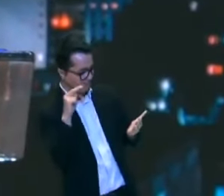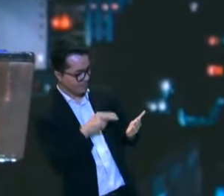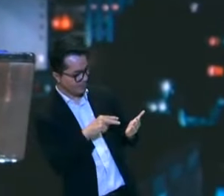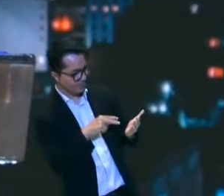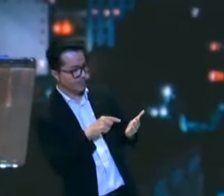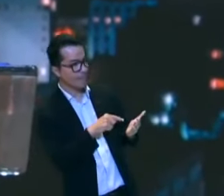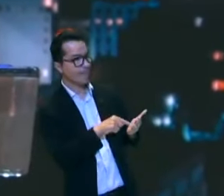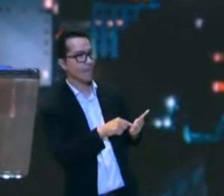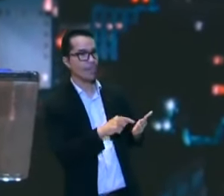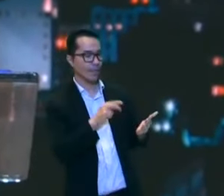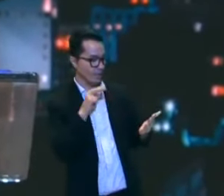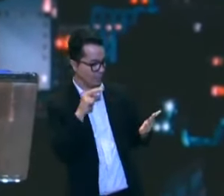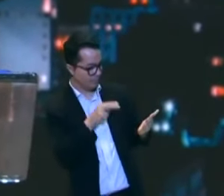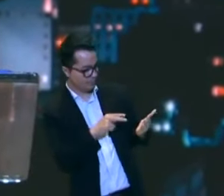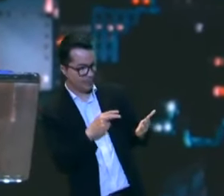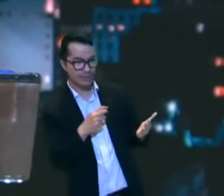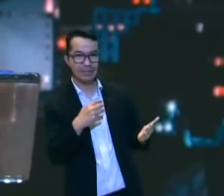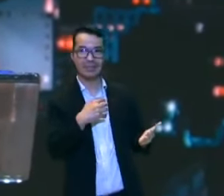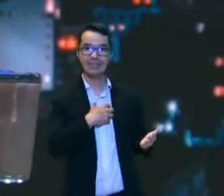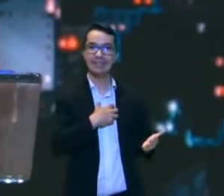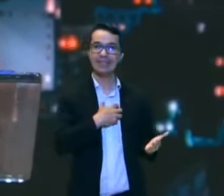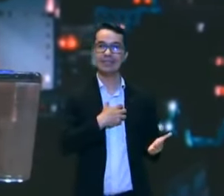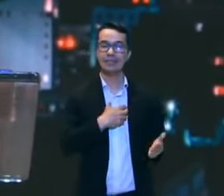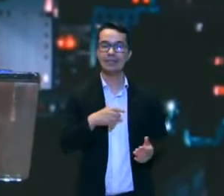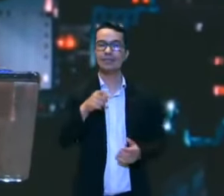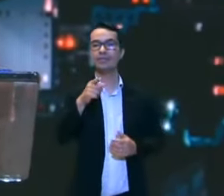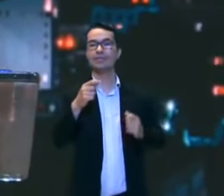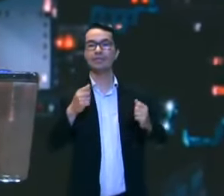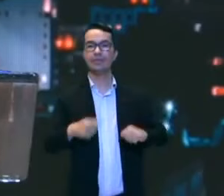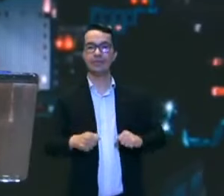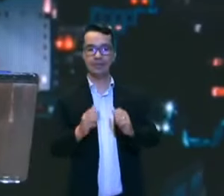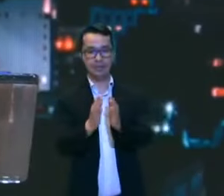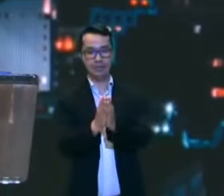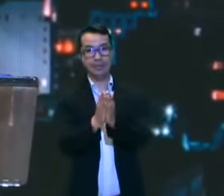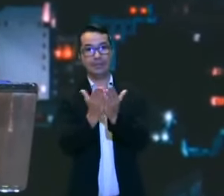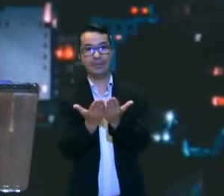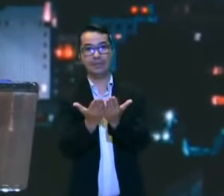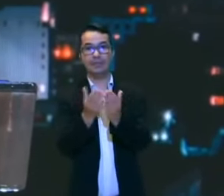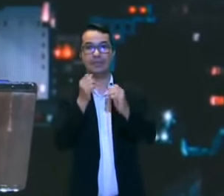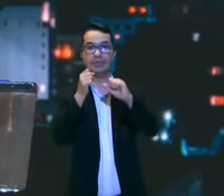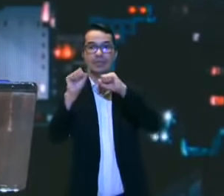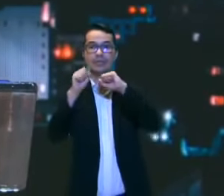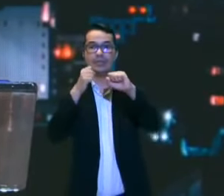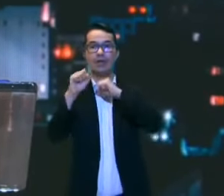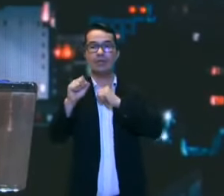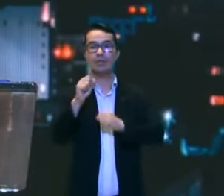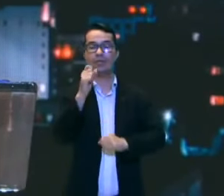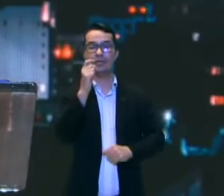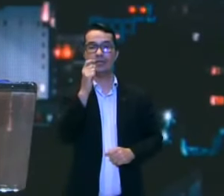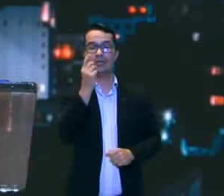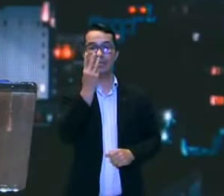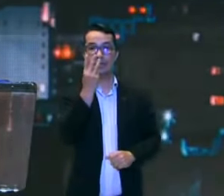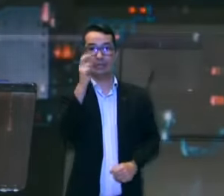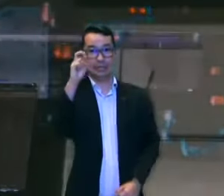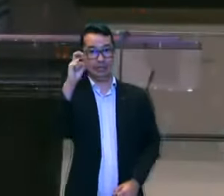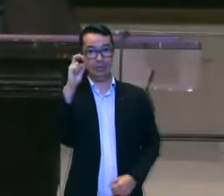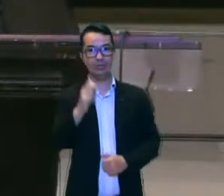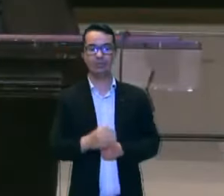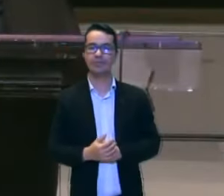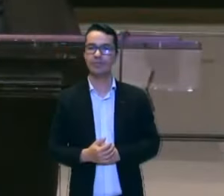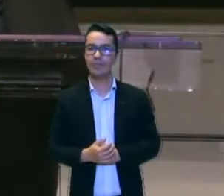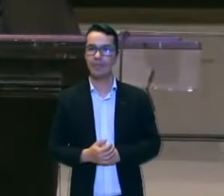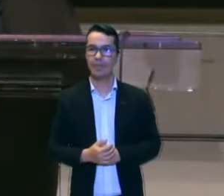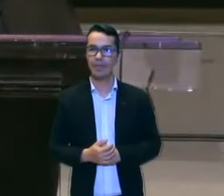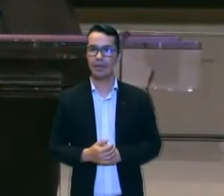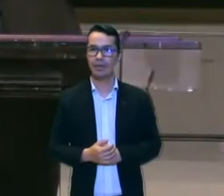Vem um sentimento para ele. Abre a Bíblia no Salmo 35. Ele abre. Pessoas ruins